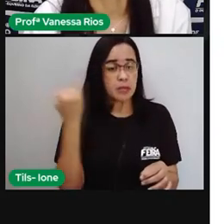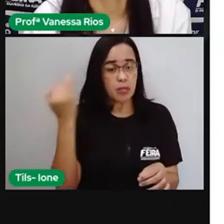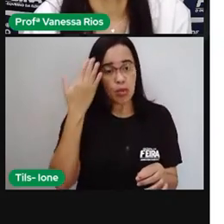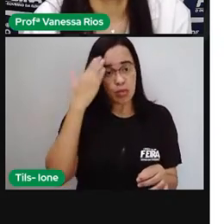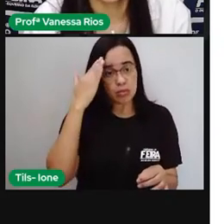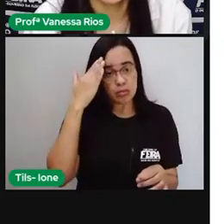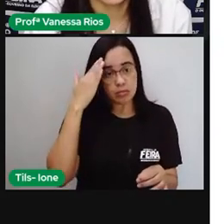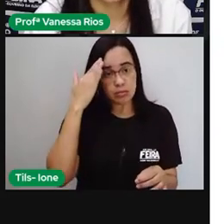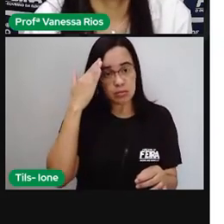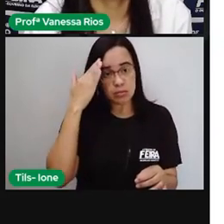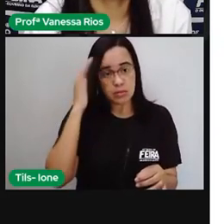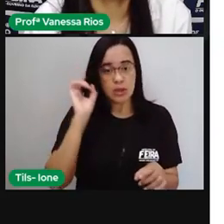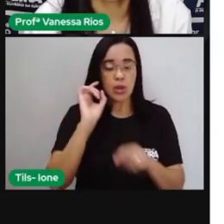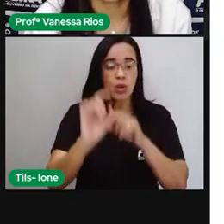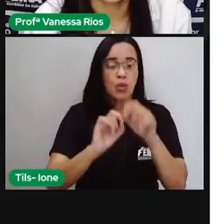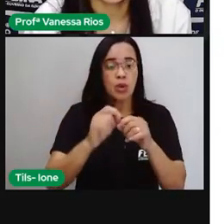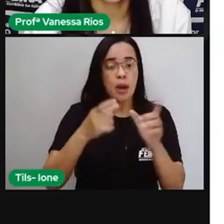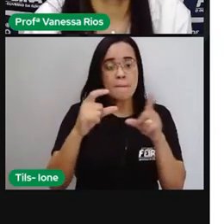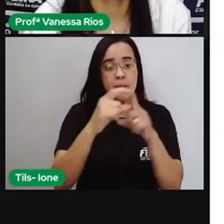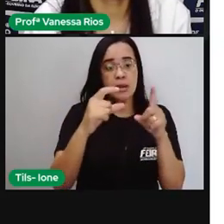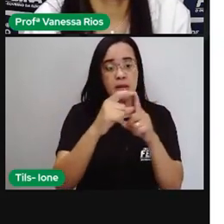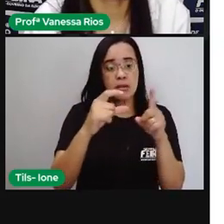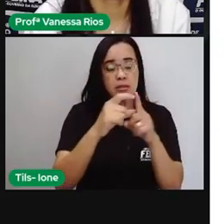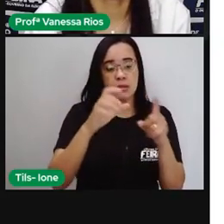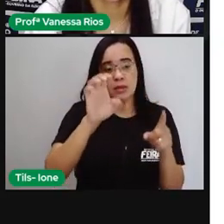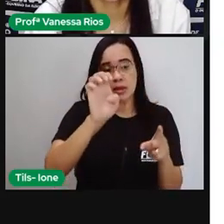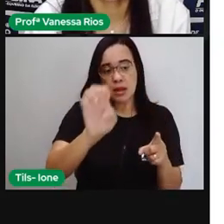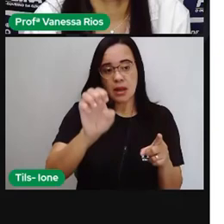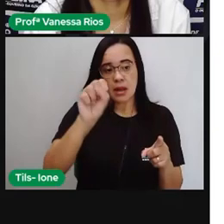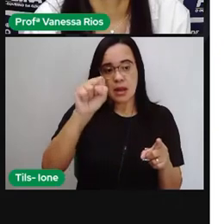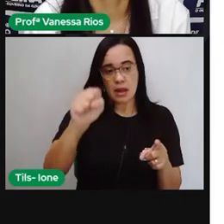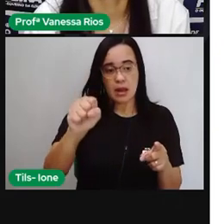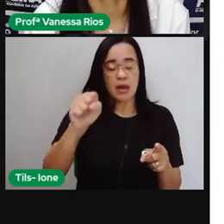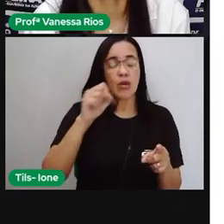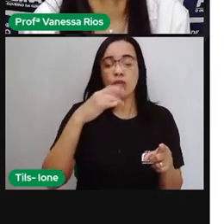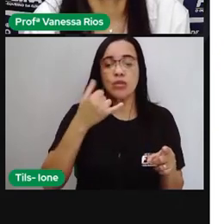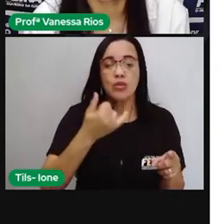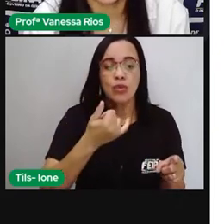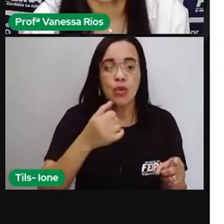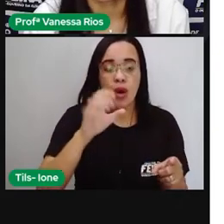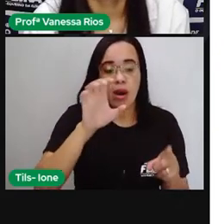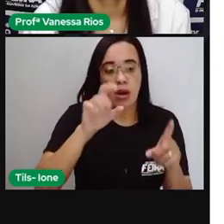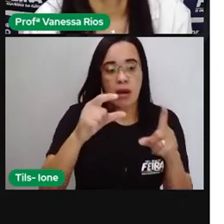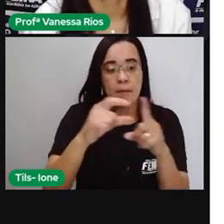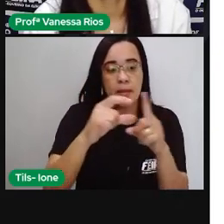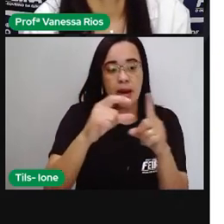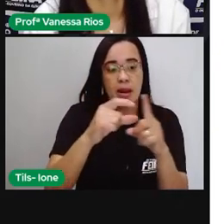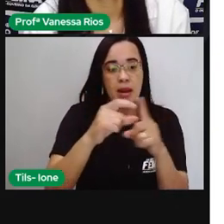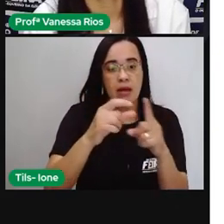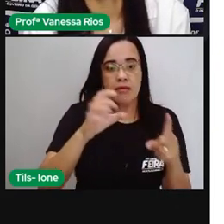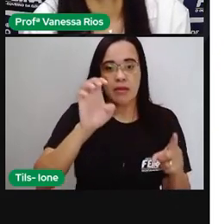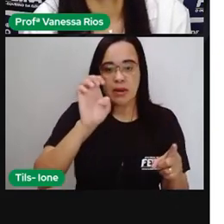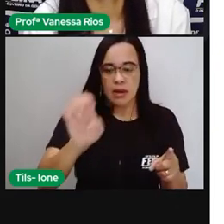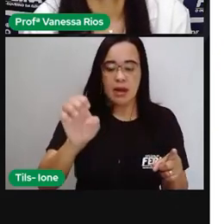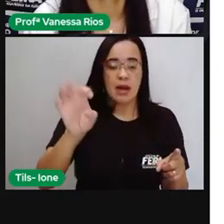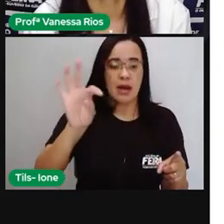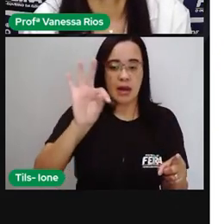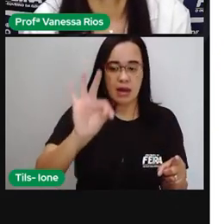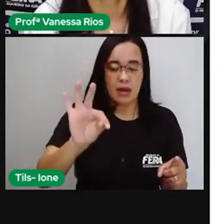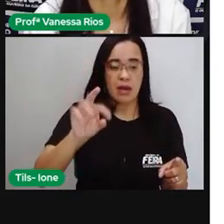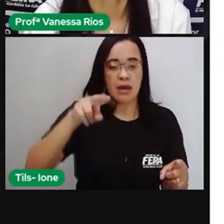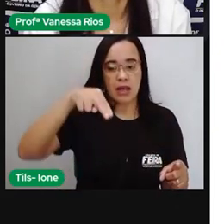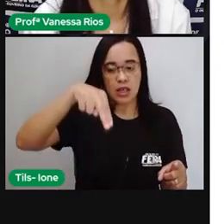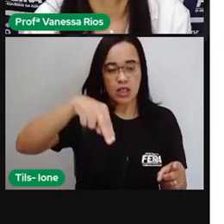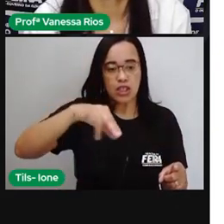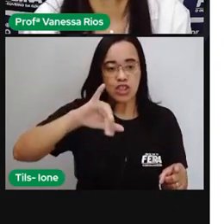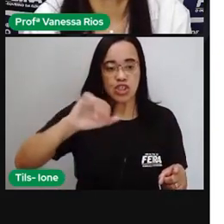é etnia. A etnia refere-se a um grupo social em que a identidade é definida